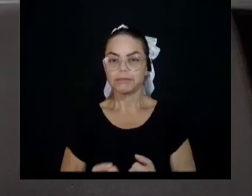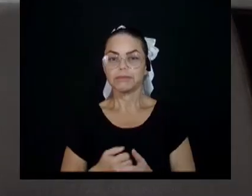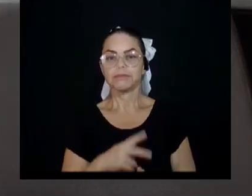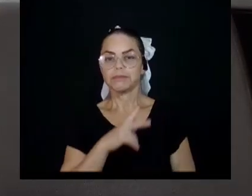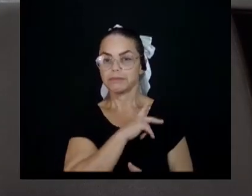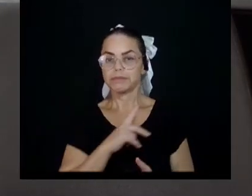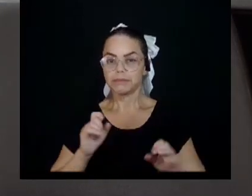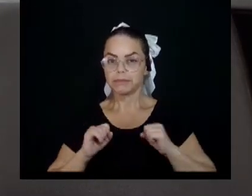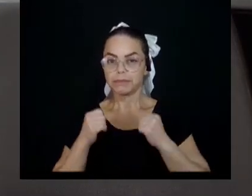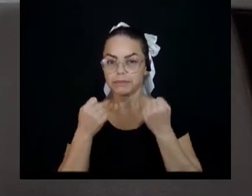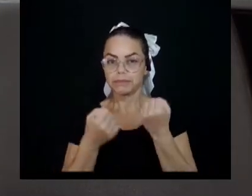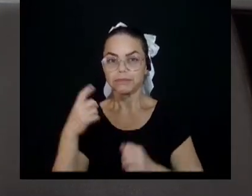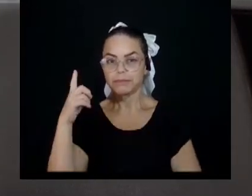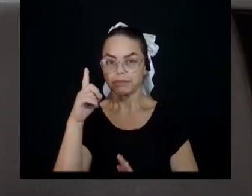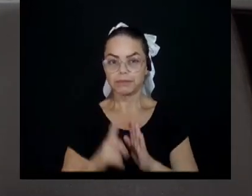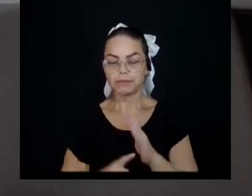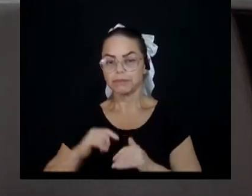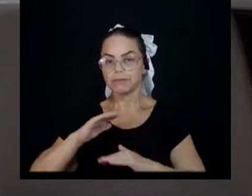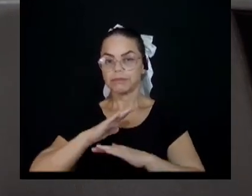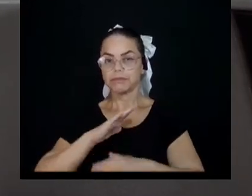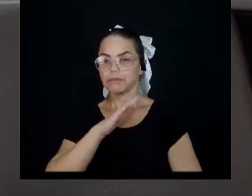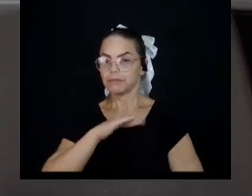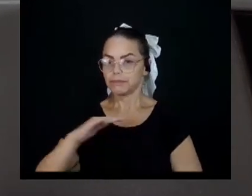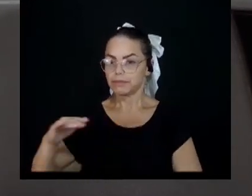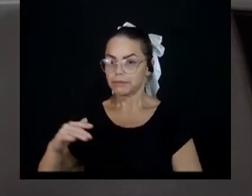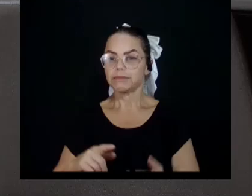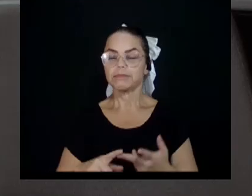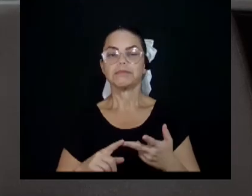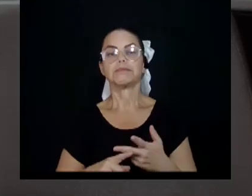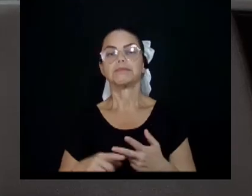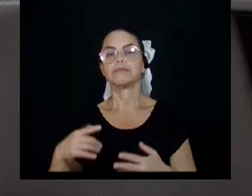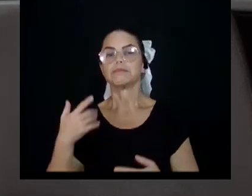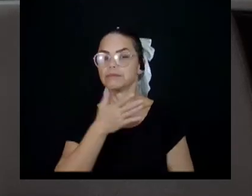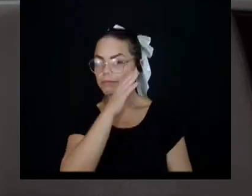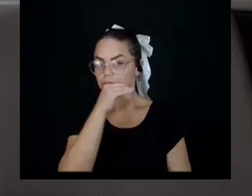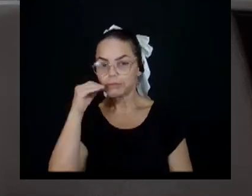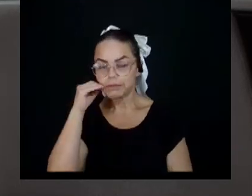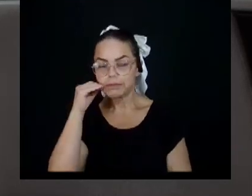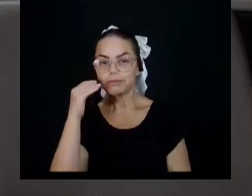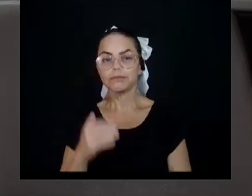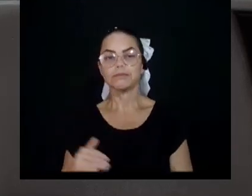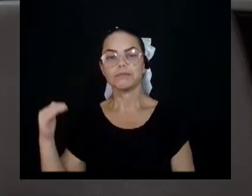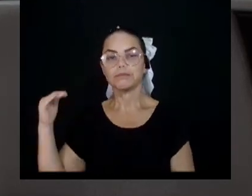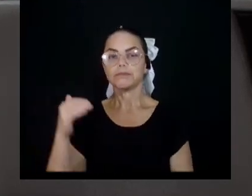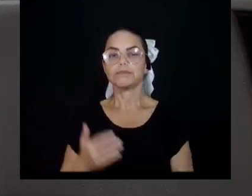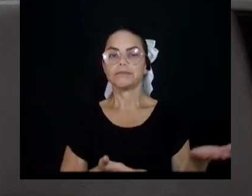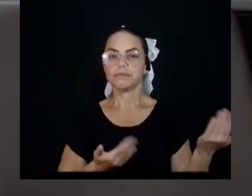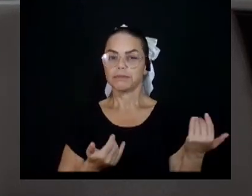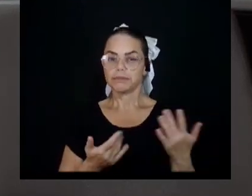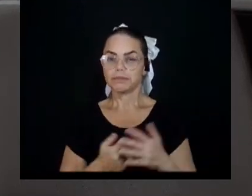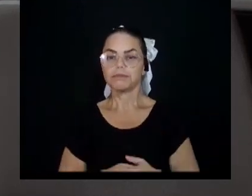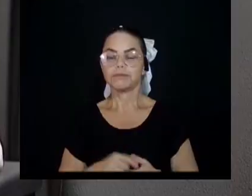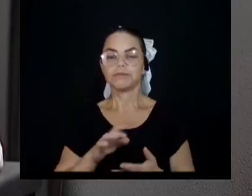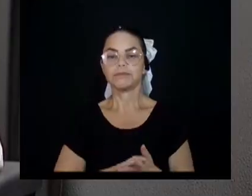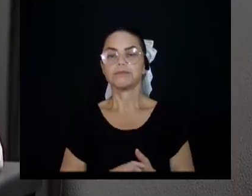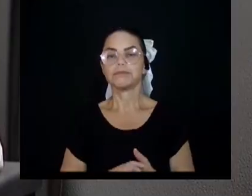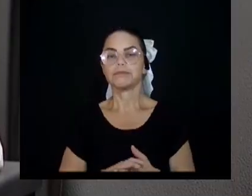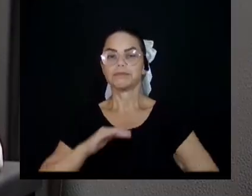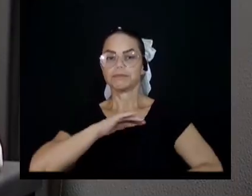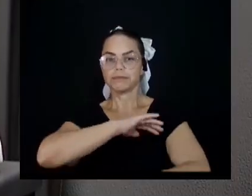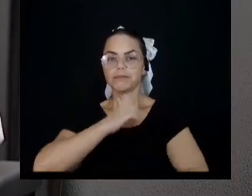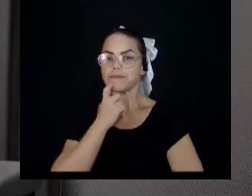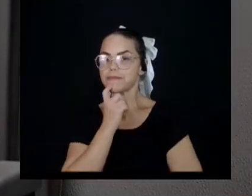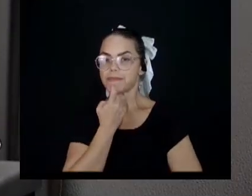da Criança, Adolescente e da Juventude aqui na Câmara Municipal de Campinas. Seja muito bem-vindo, vereador.